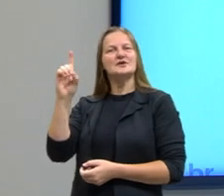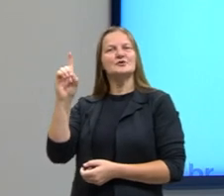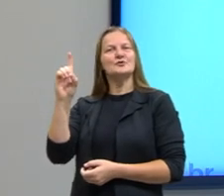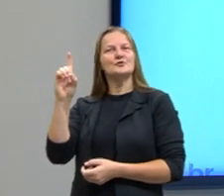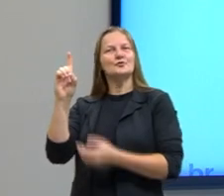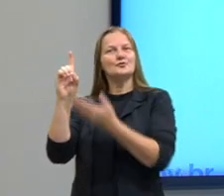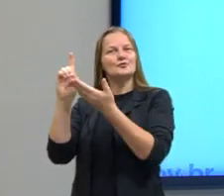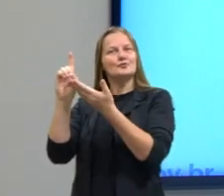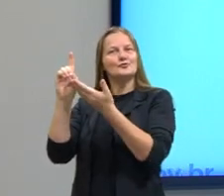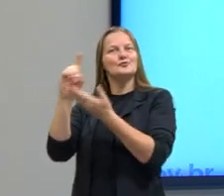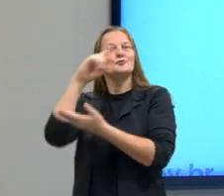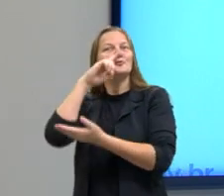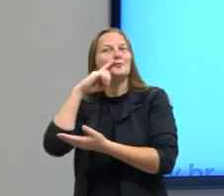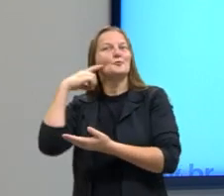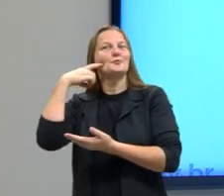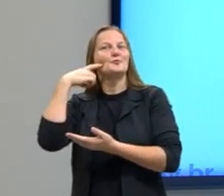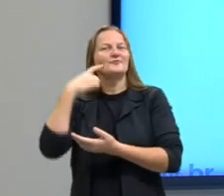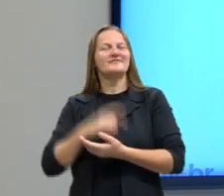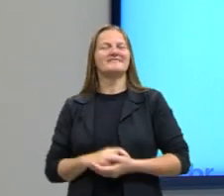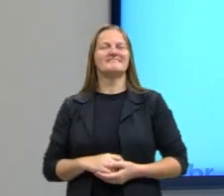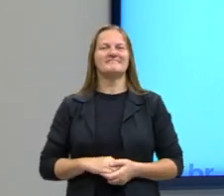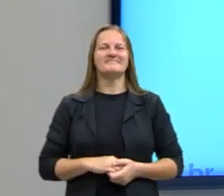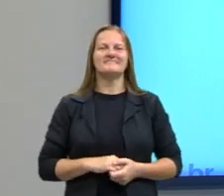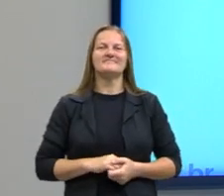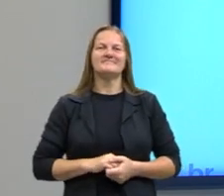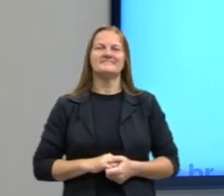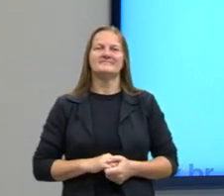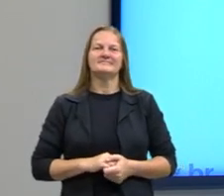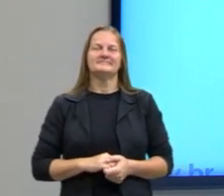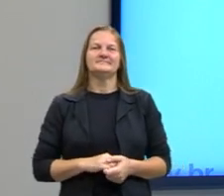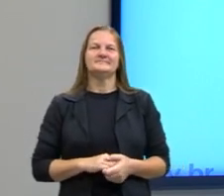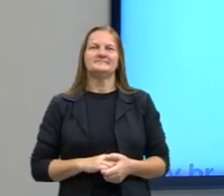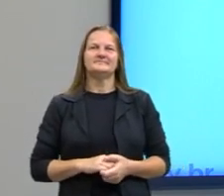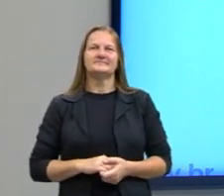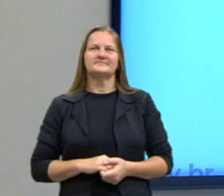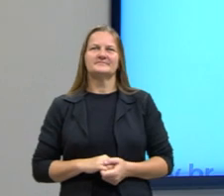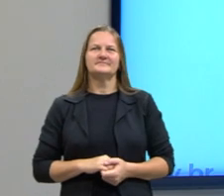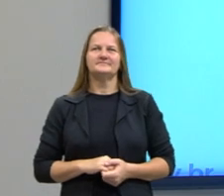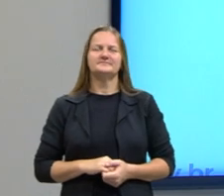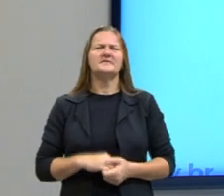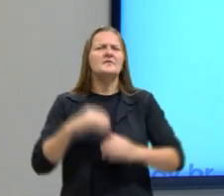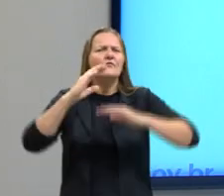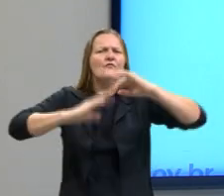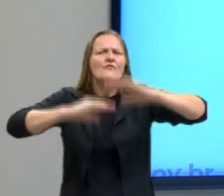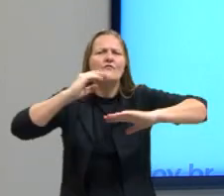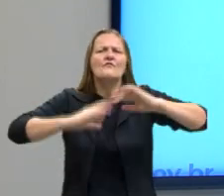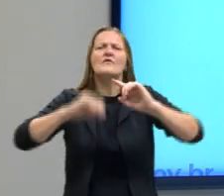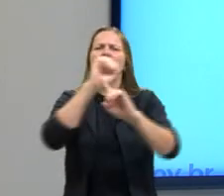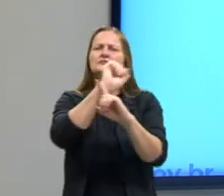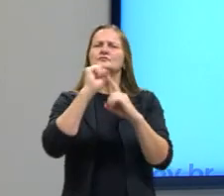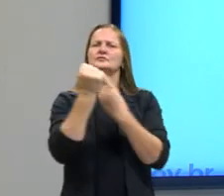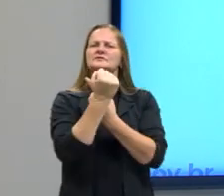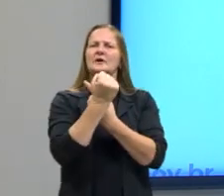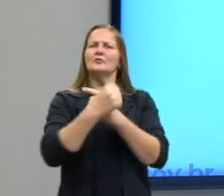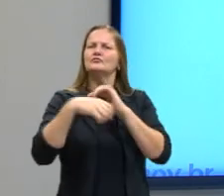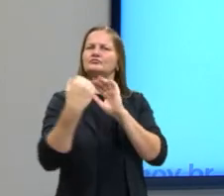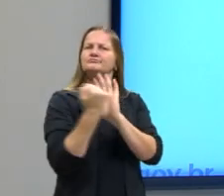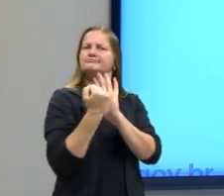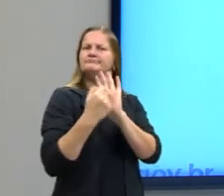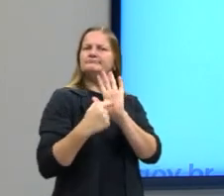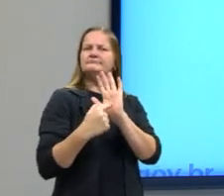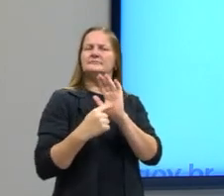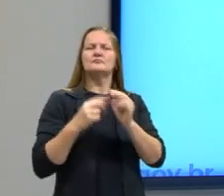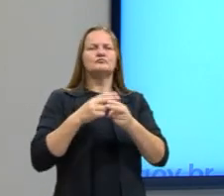olha só o emissor cai vai SBT sobre os fatos sociais não ele de uma forma bem objetiva